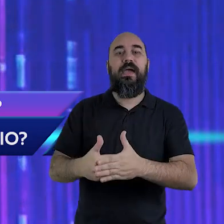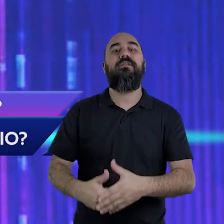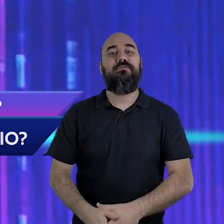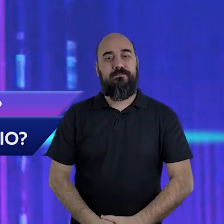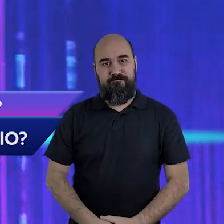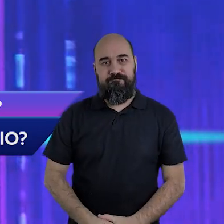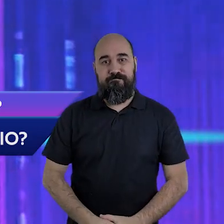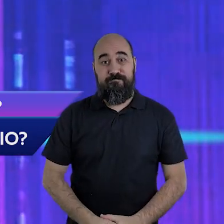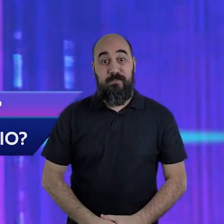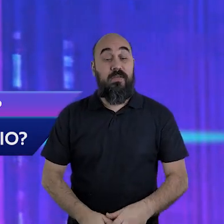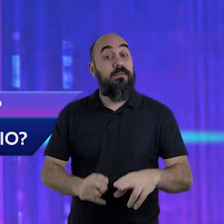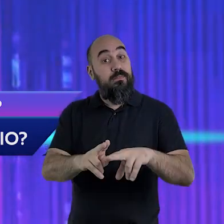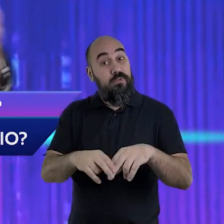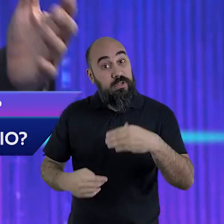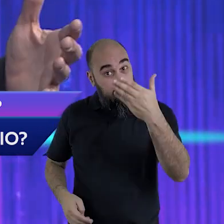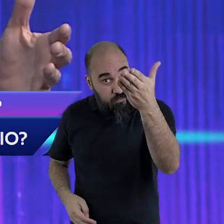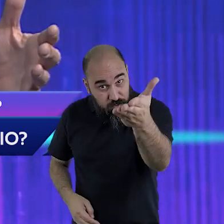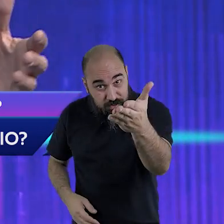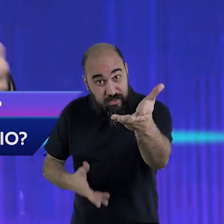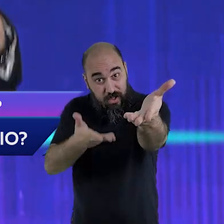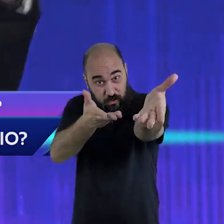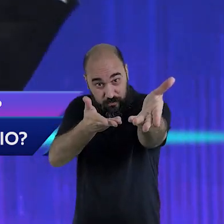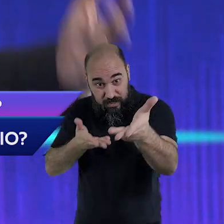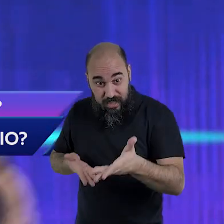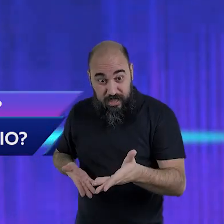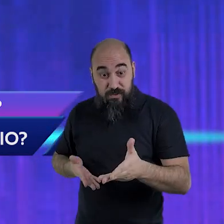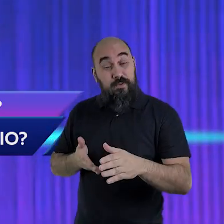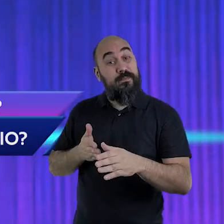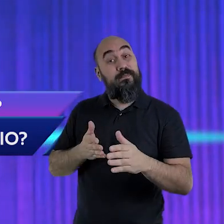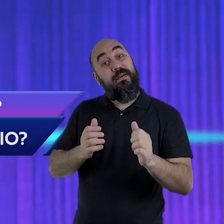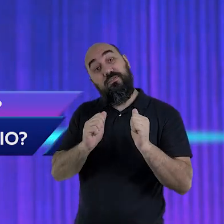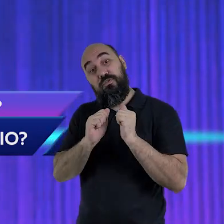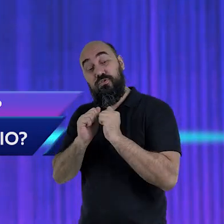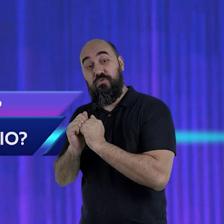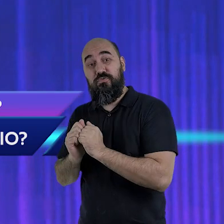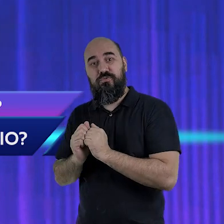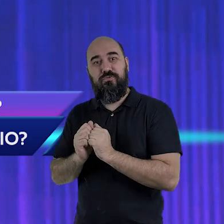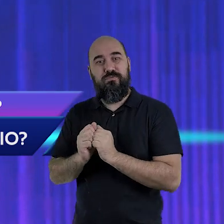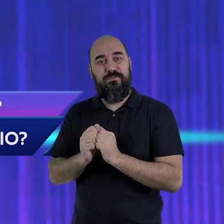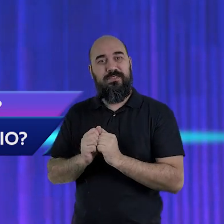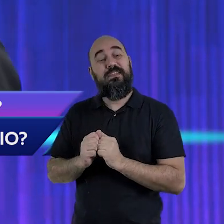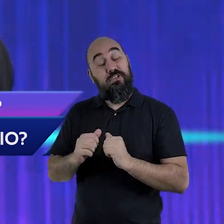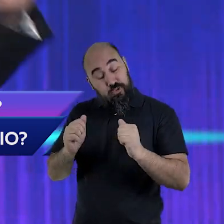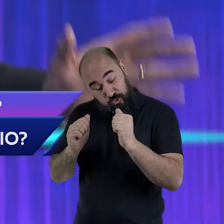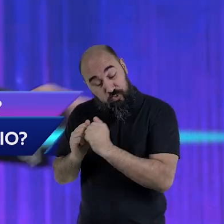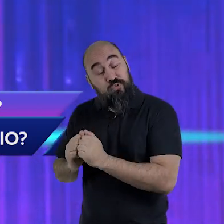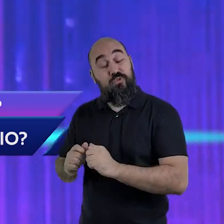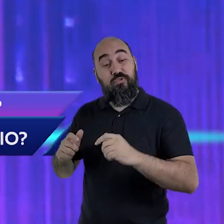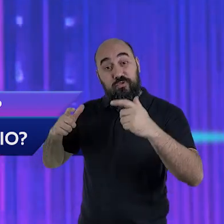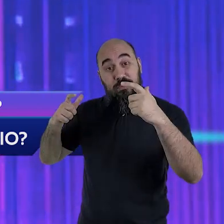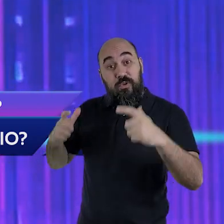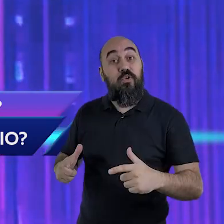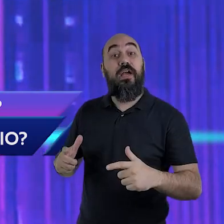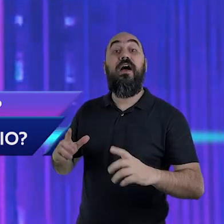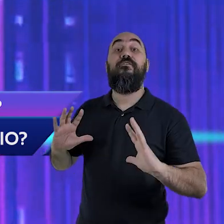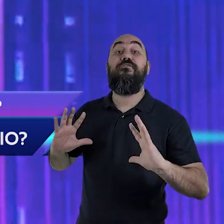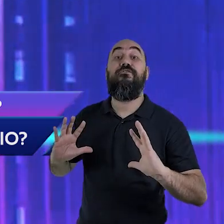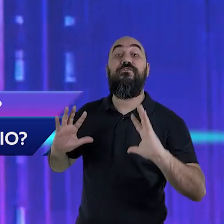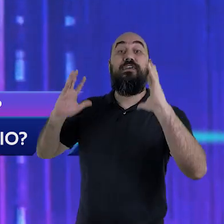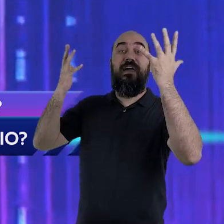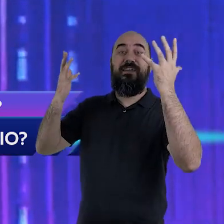para participar da festa da eternidade que Deus tem preparado para todos os seres